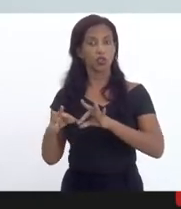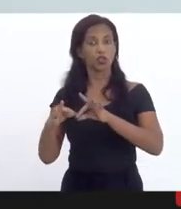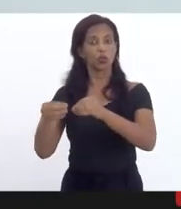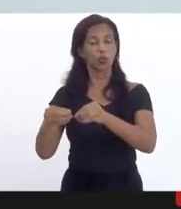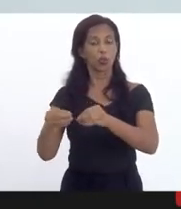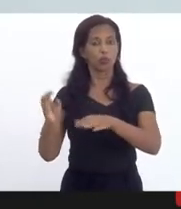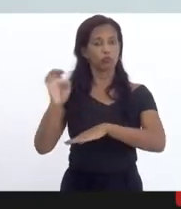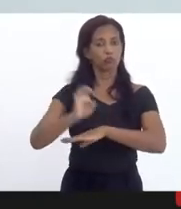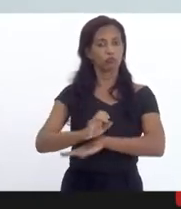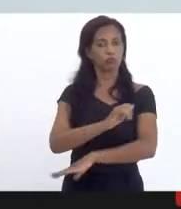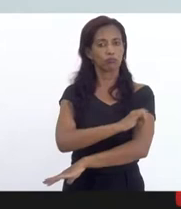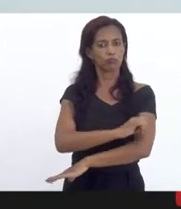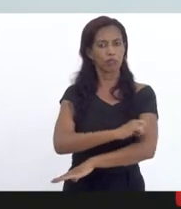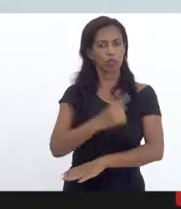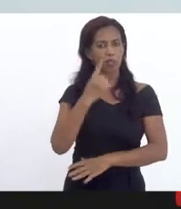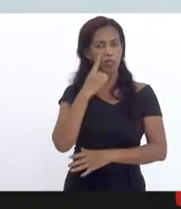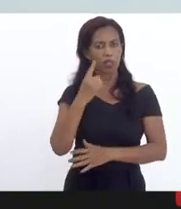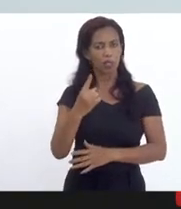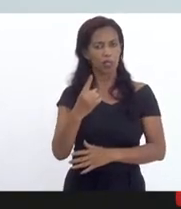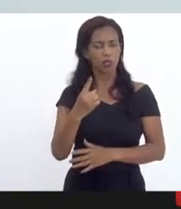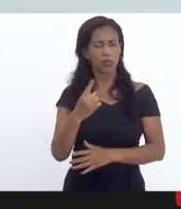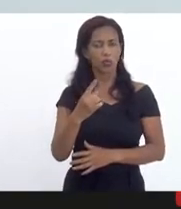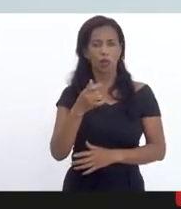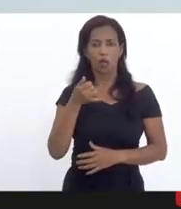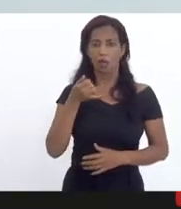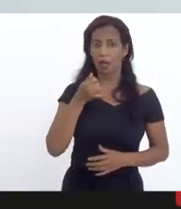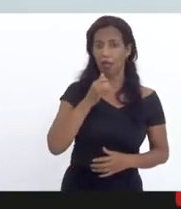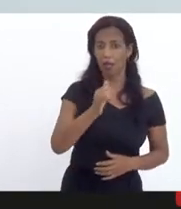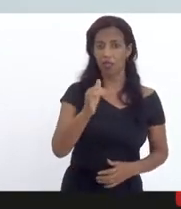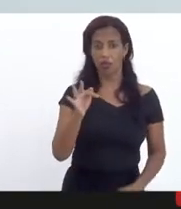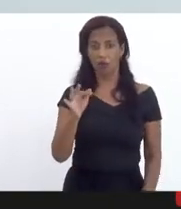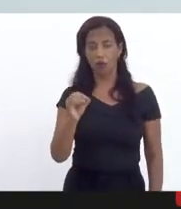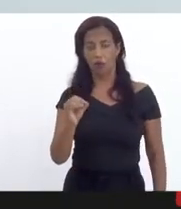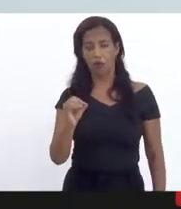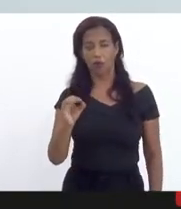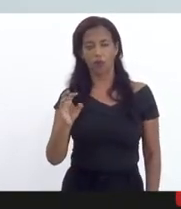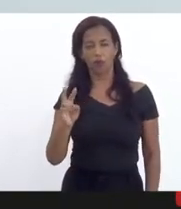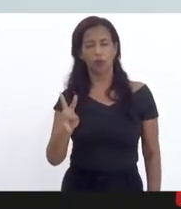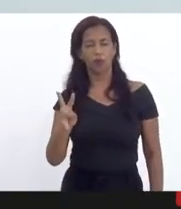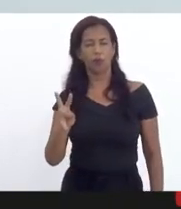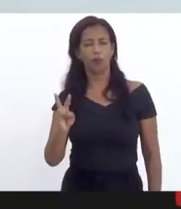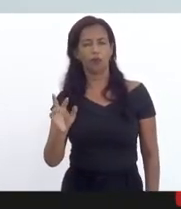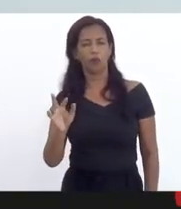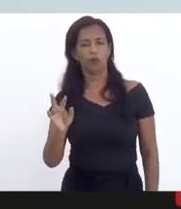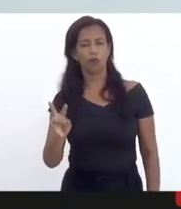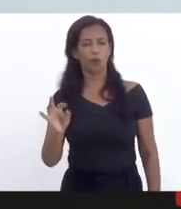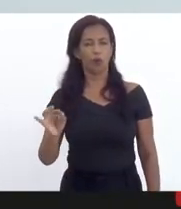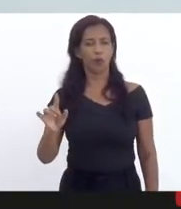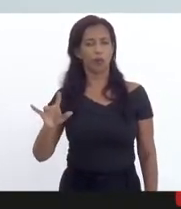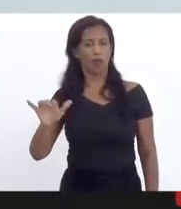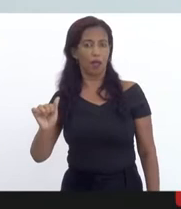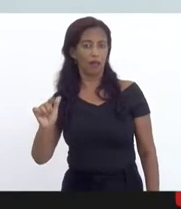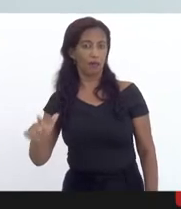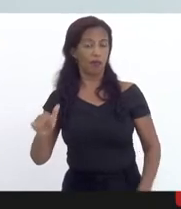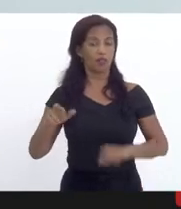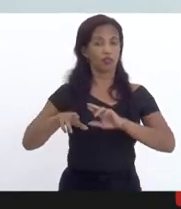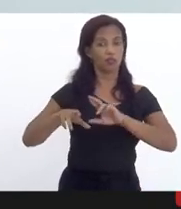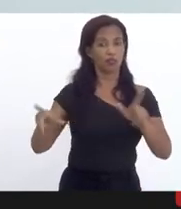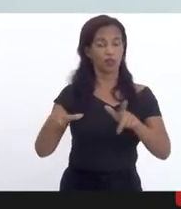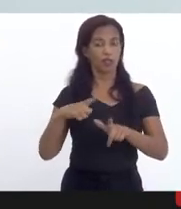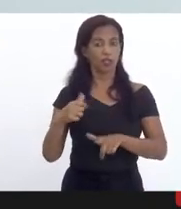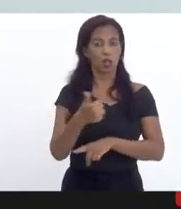Janeiro. Isso equivale à potência instalada de energia fotovoltaica, por exemplo, da região metropolitana. A diferença é que nós temos